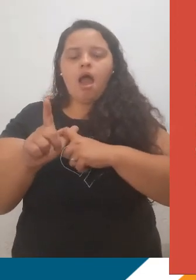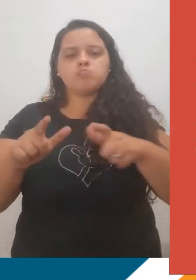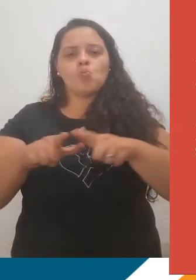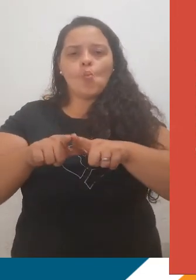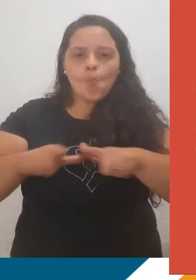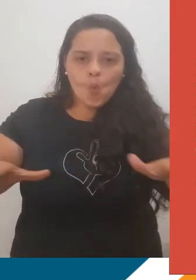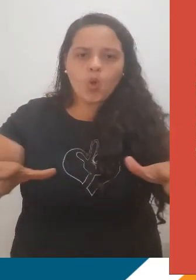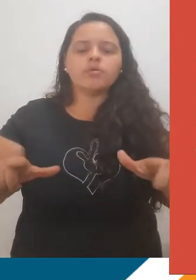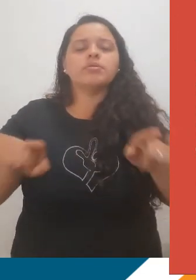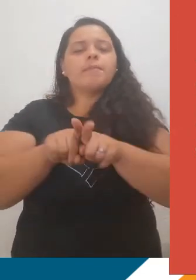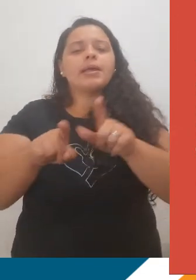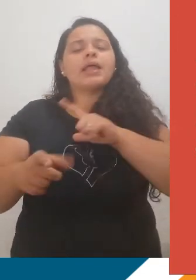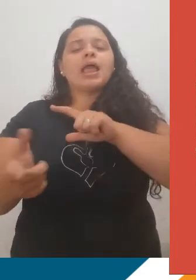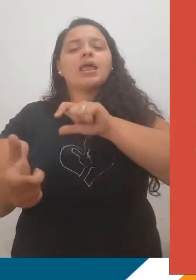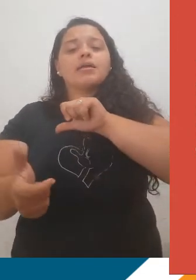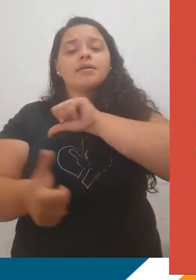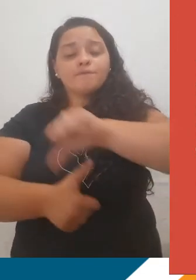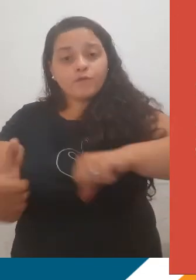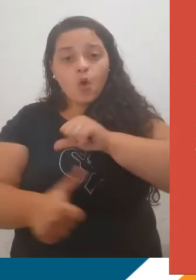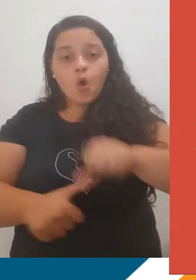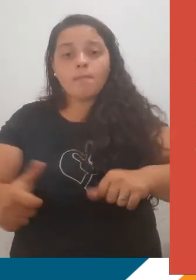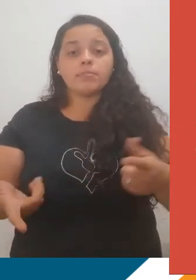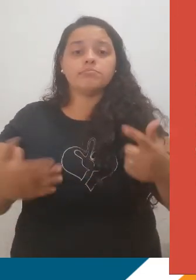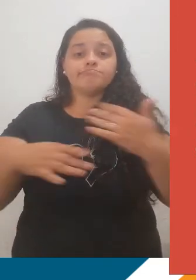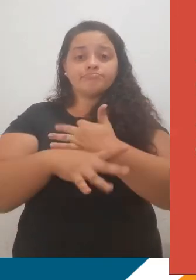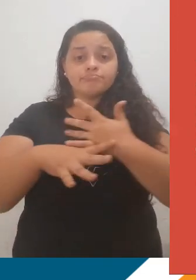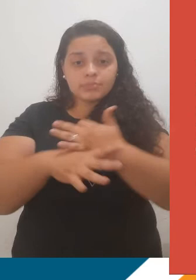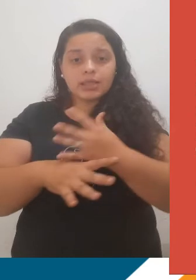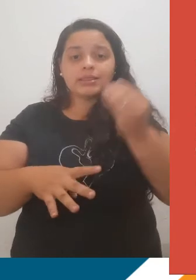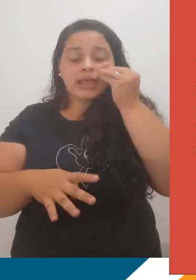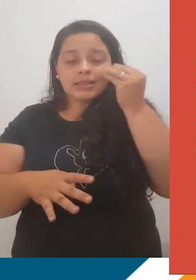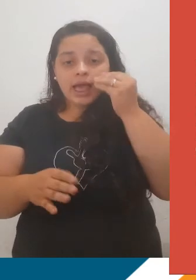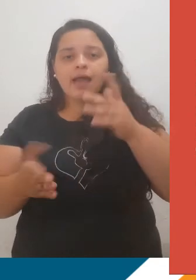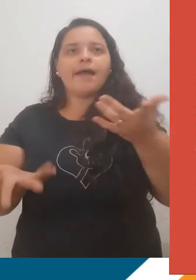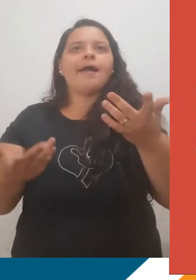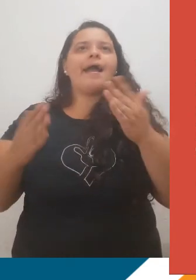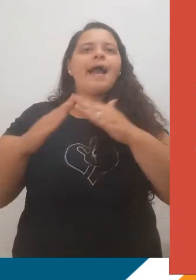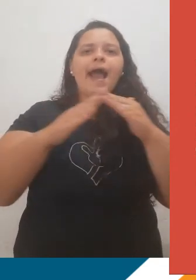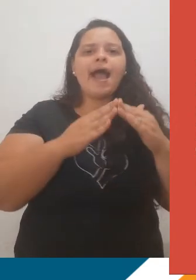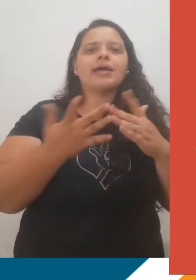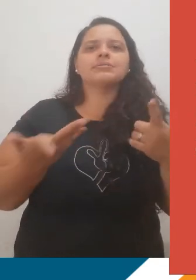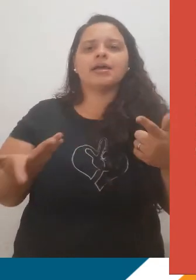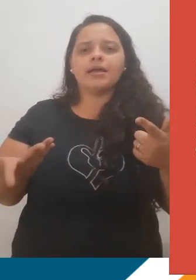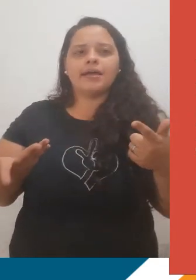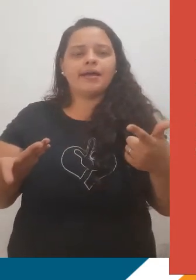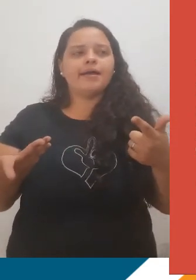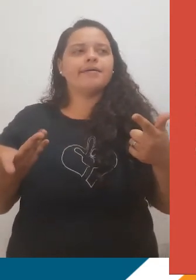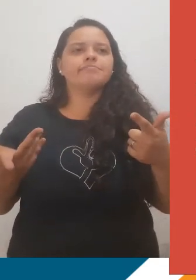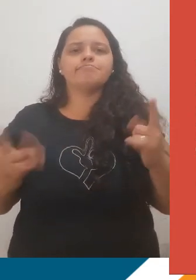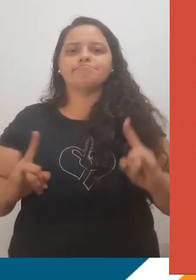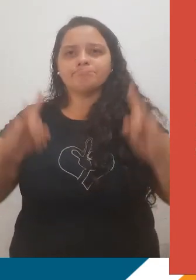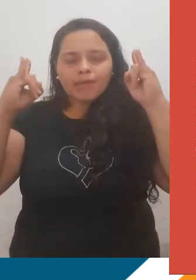reforma urbana, que visava também desapropriar apartamentos, prédios, lotes